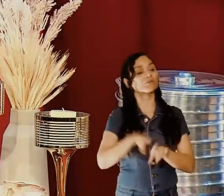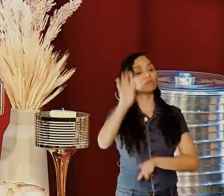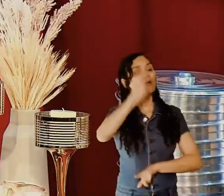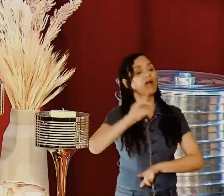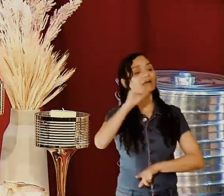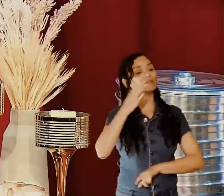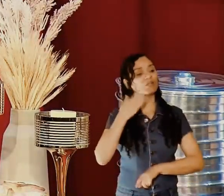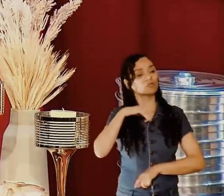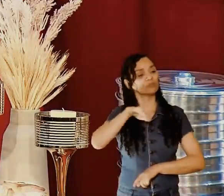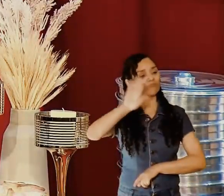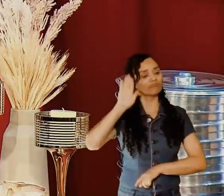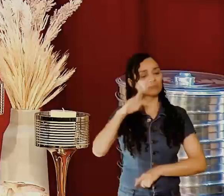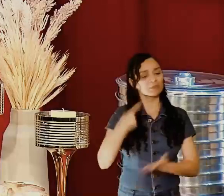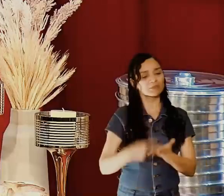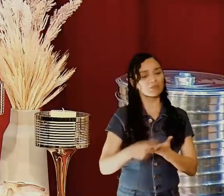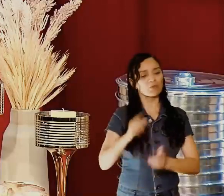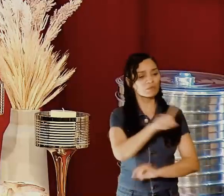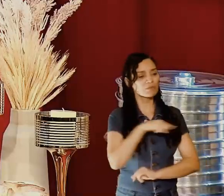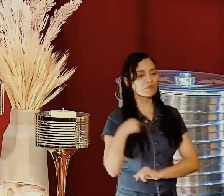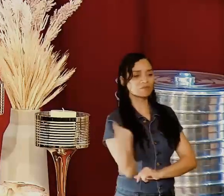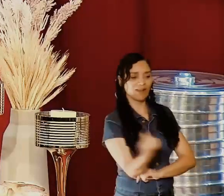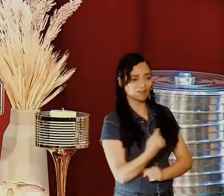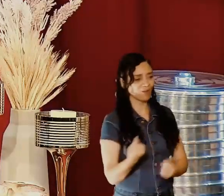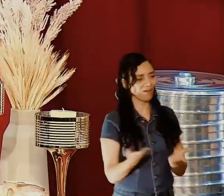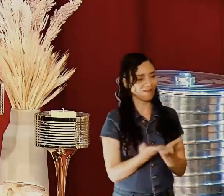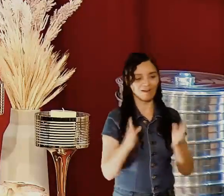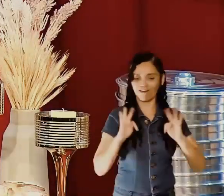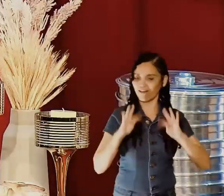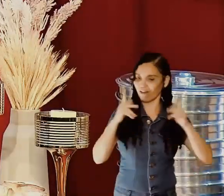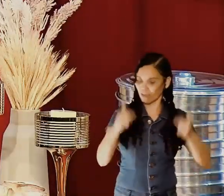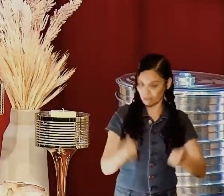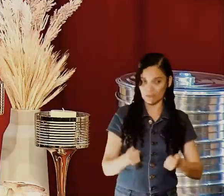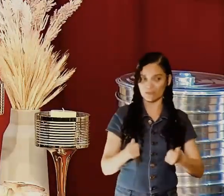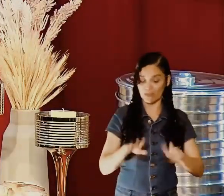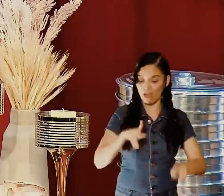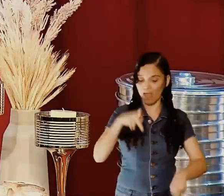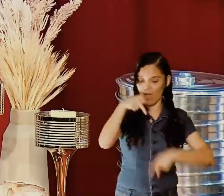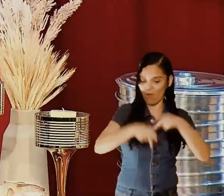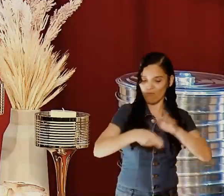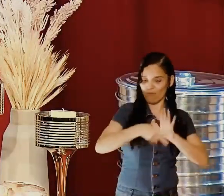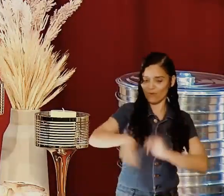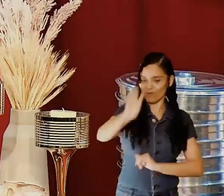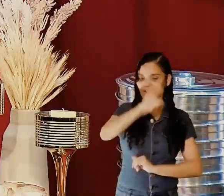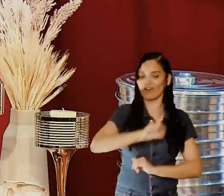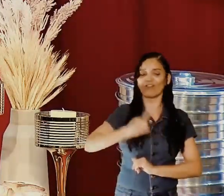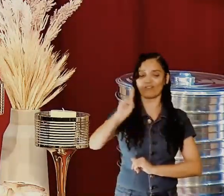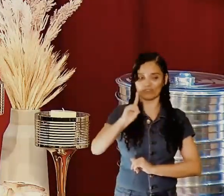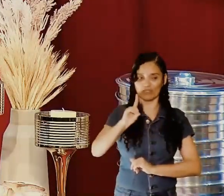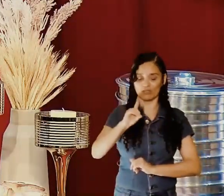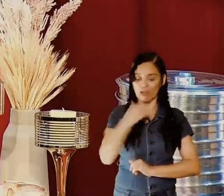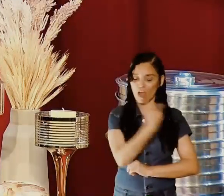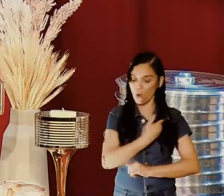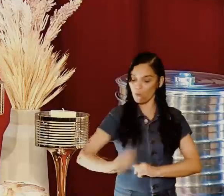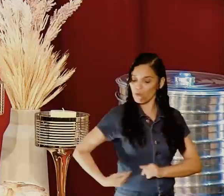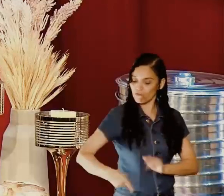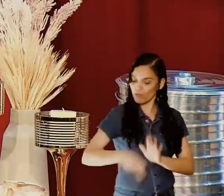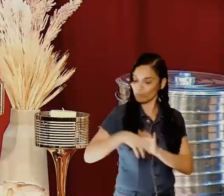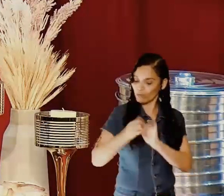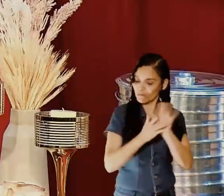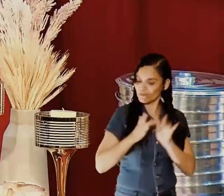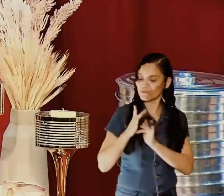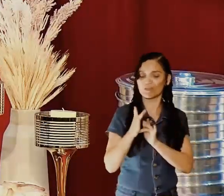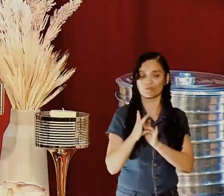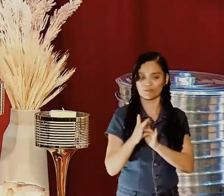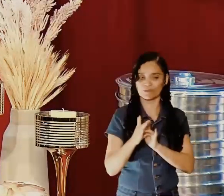esse povo, com desse governo que traria comunhão com Deus, esse reino e governo prometido. E nós sabemos